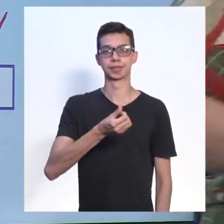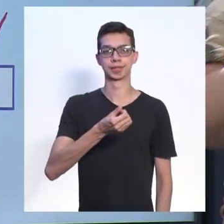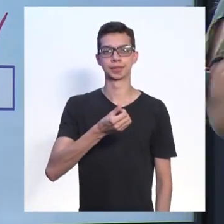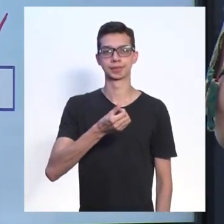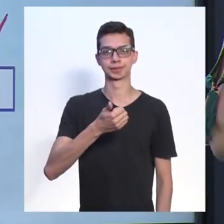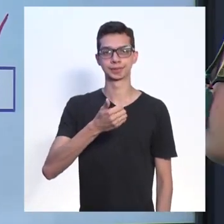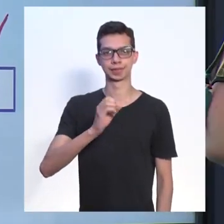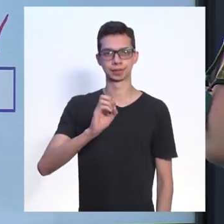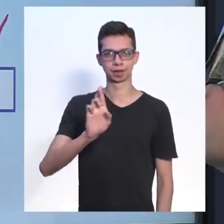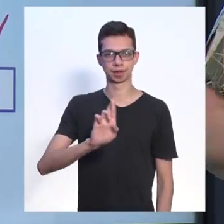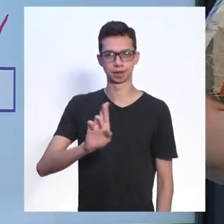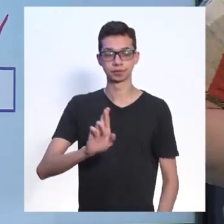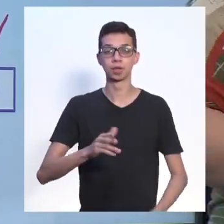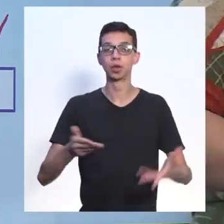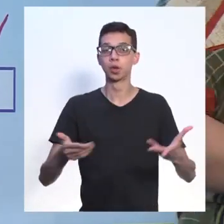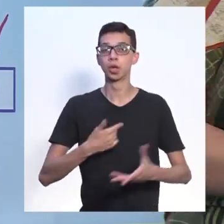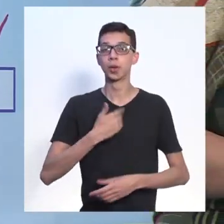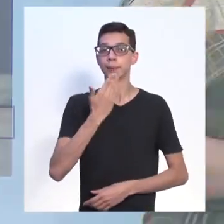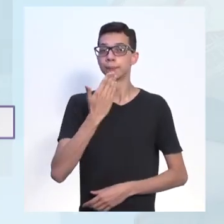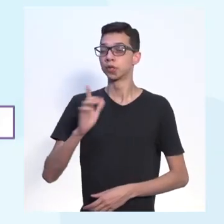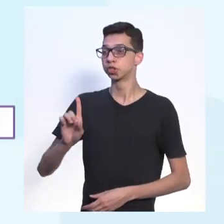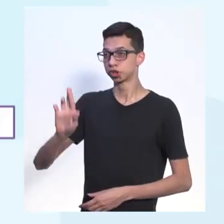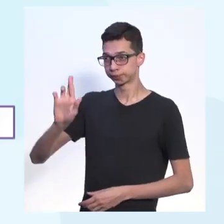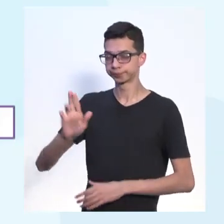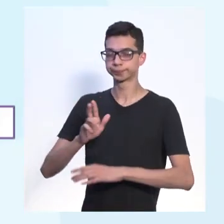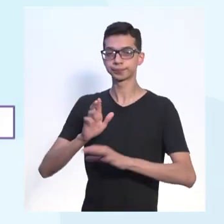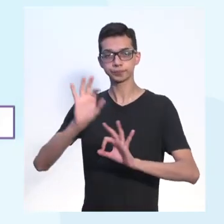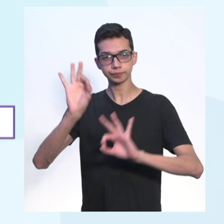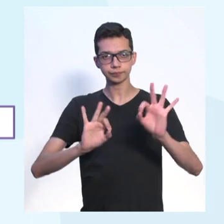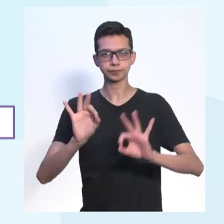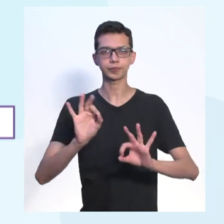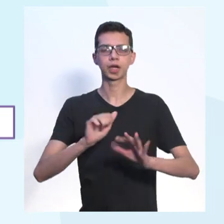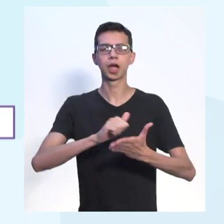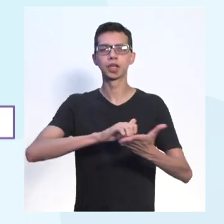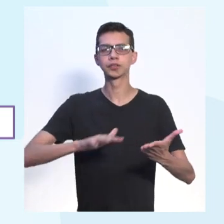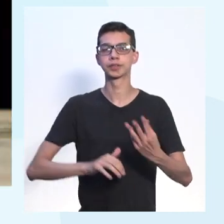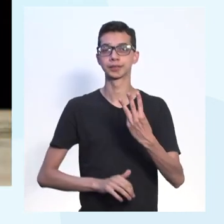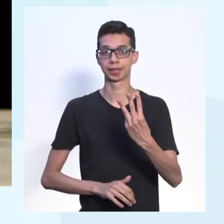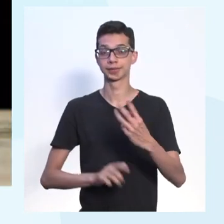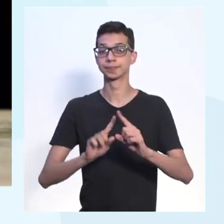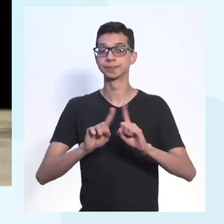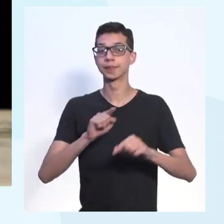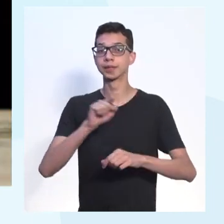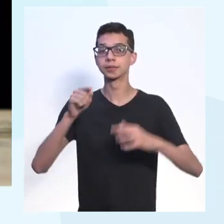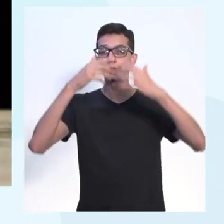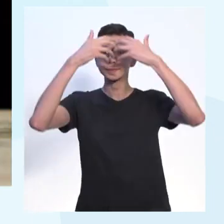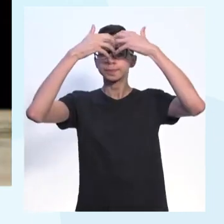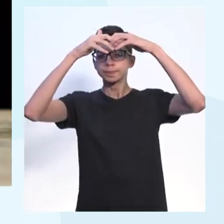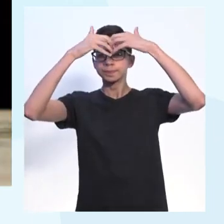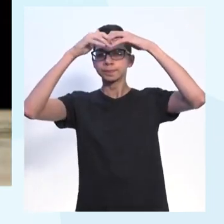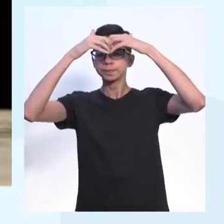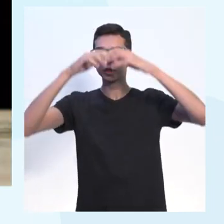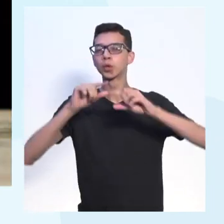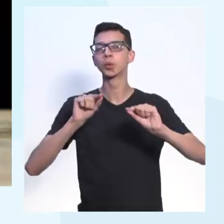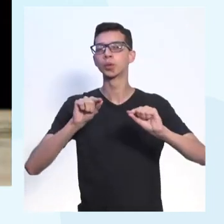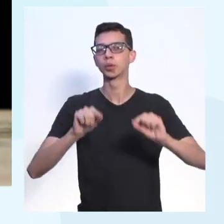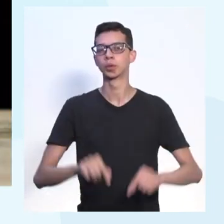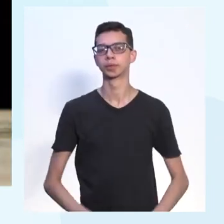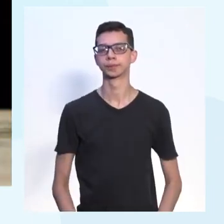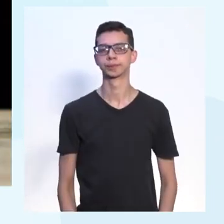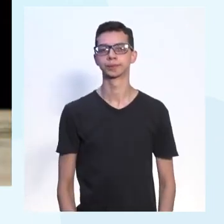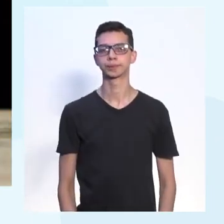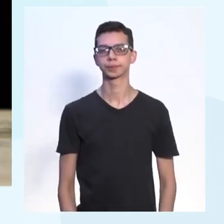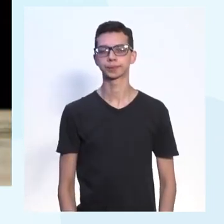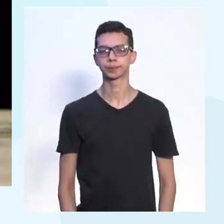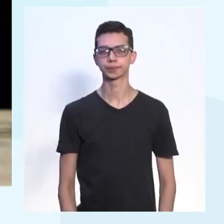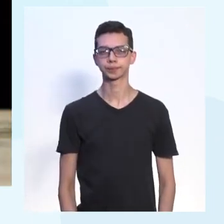610. Agora eu vou pedir para o diretor jogar para vocês a atividade 3, só como aquela ideia do, como é que